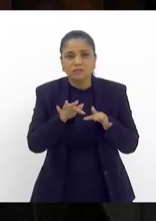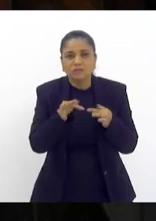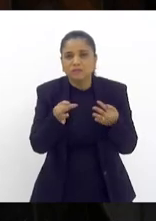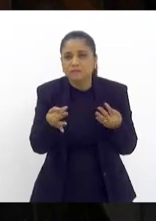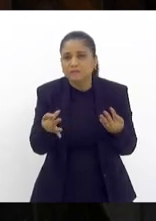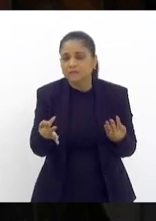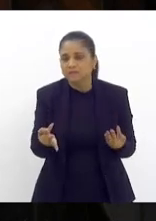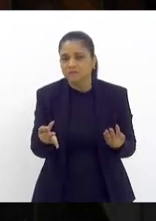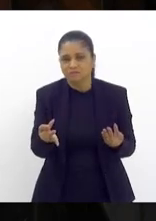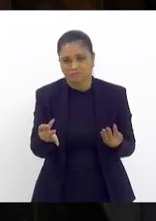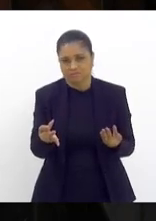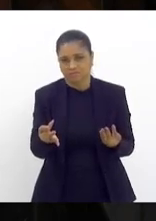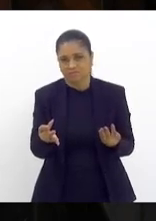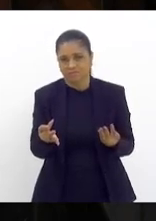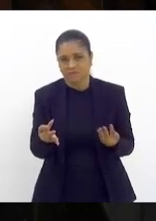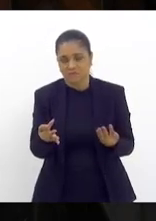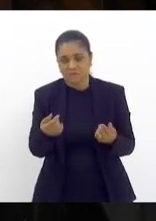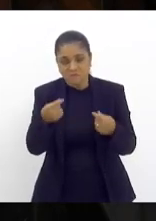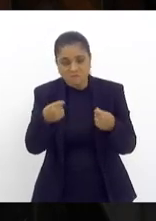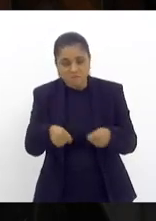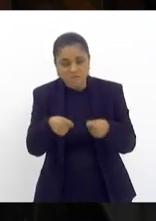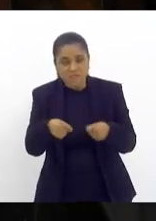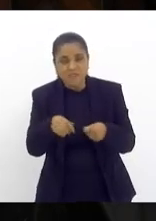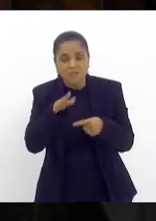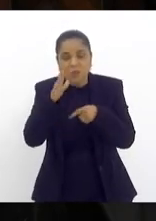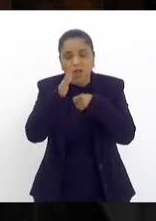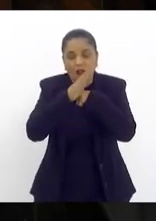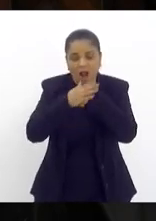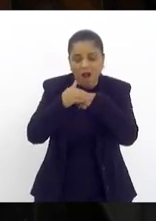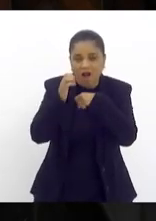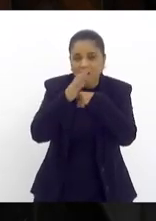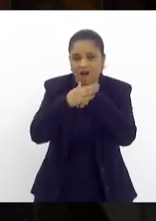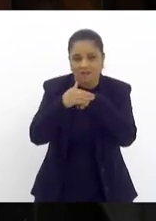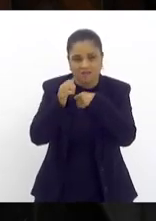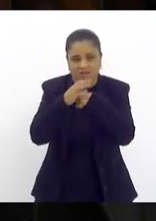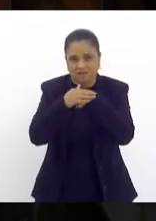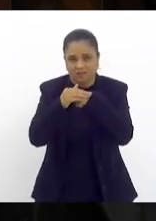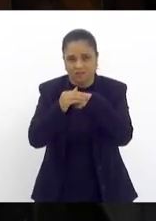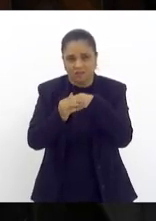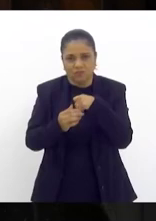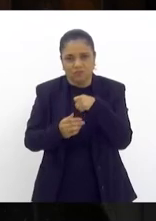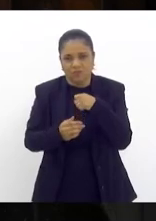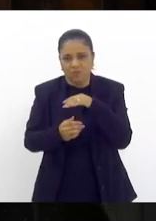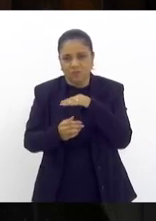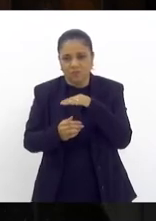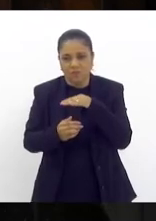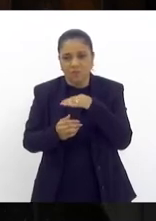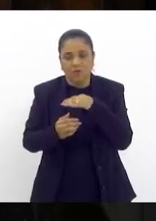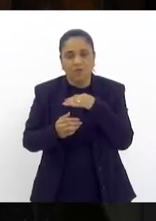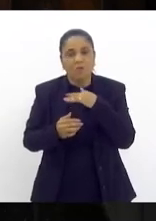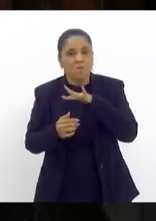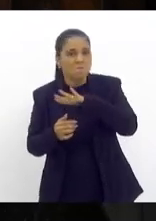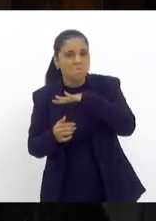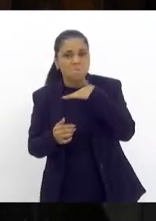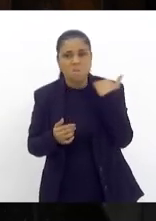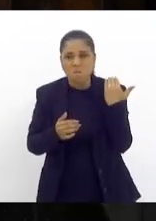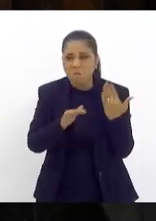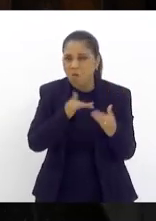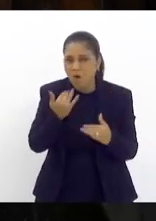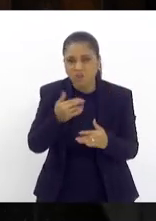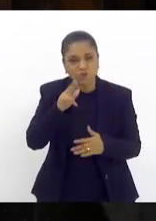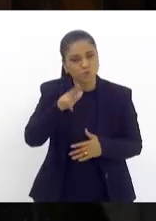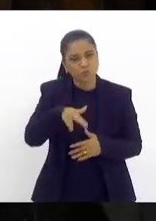que merecem de todos carinho, e não morte e destruição. Eu penso